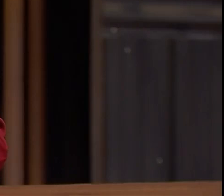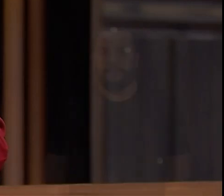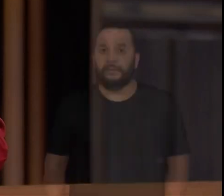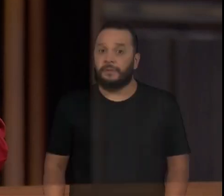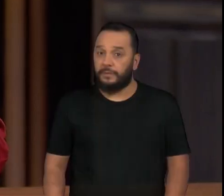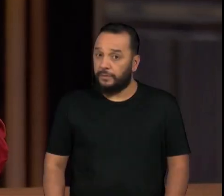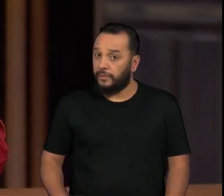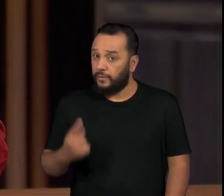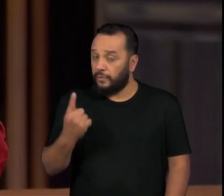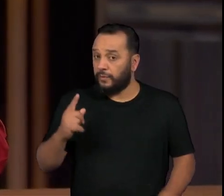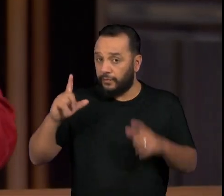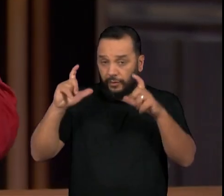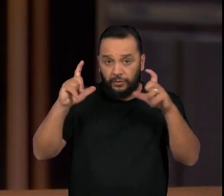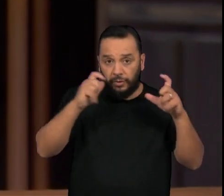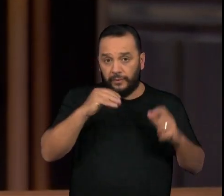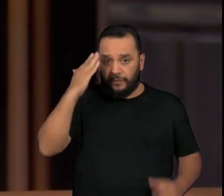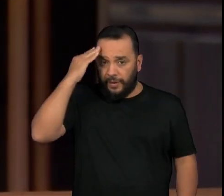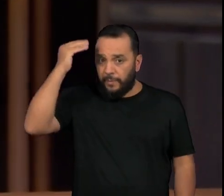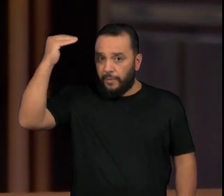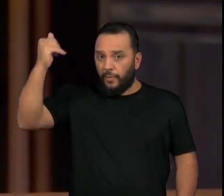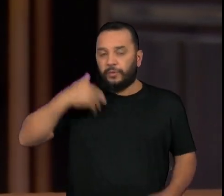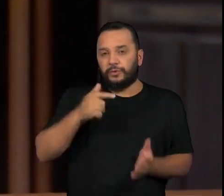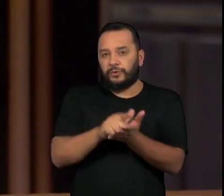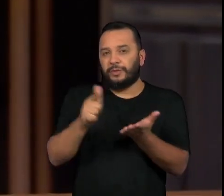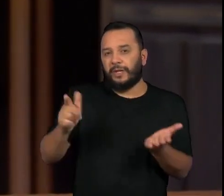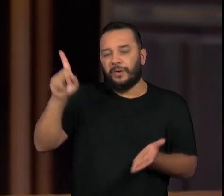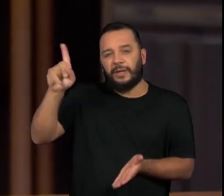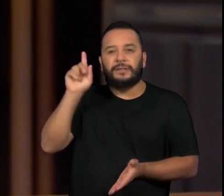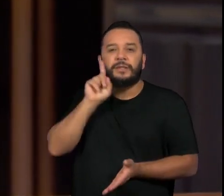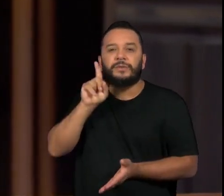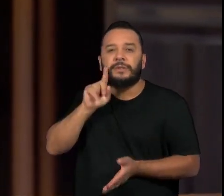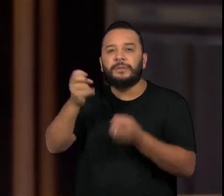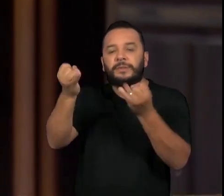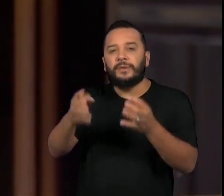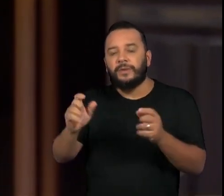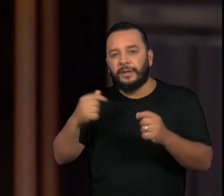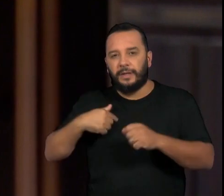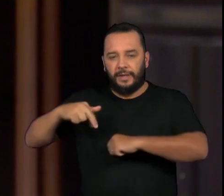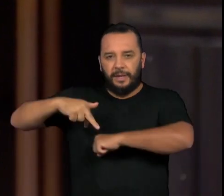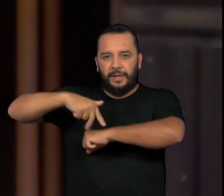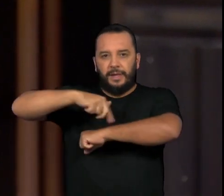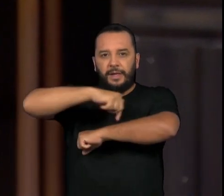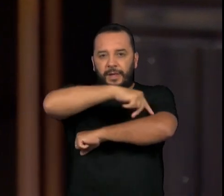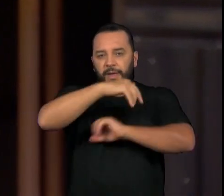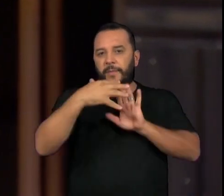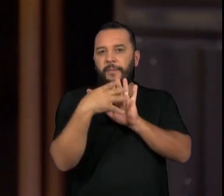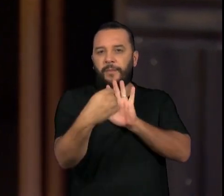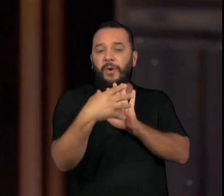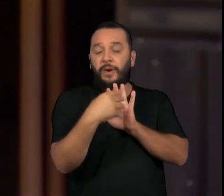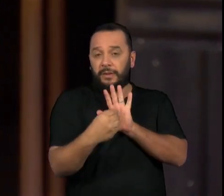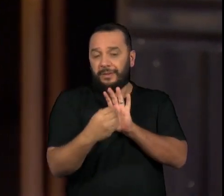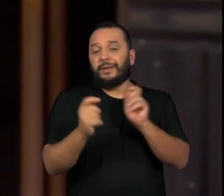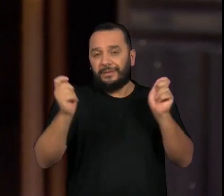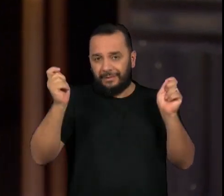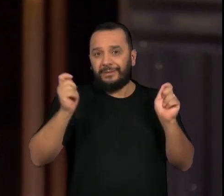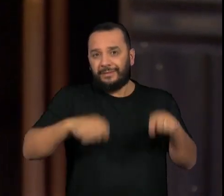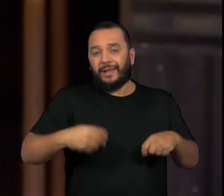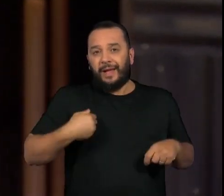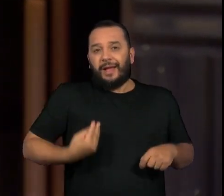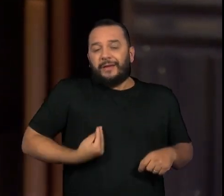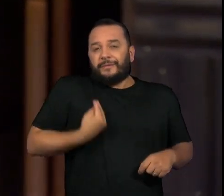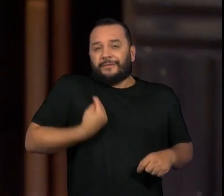Um fotógrafo famoso do The New York Times dizia assim: a moda é a armadura para sobreviver à realidade da